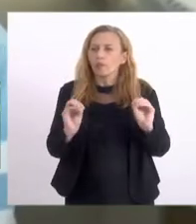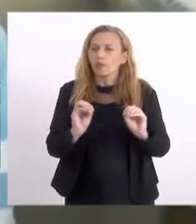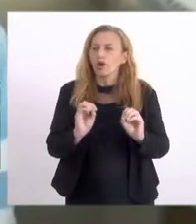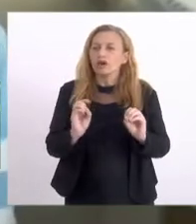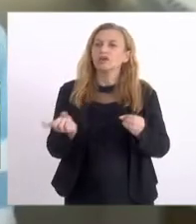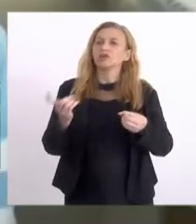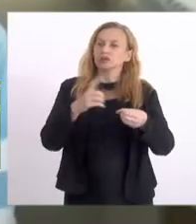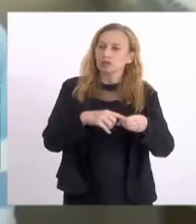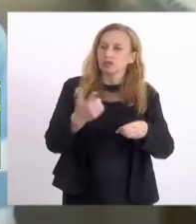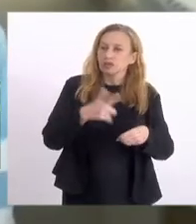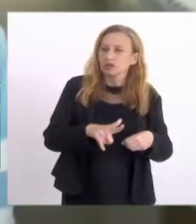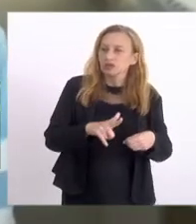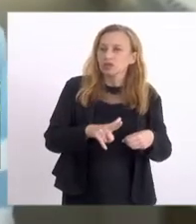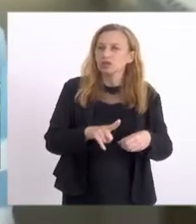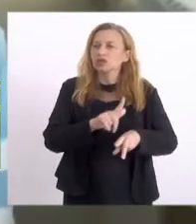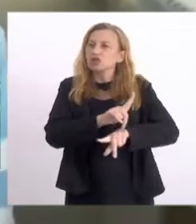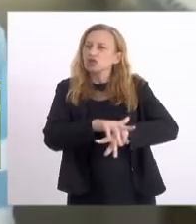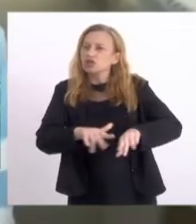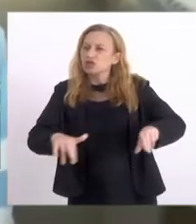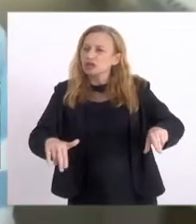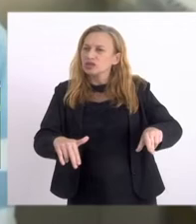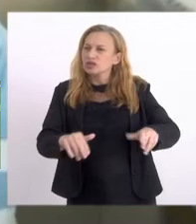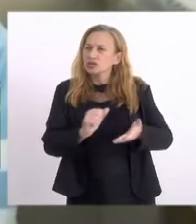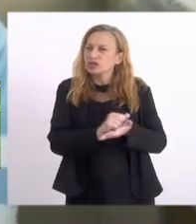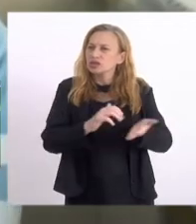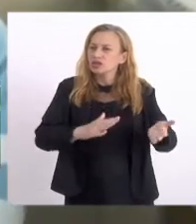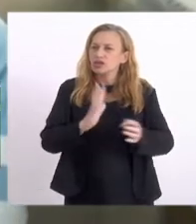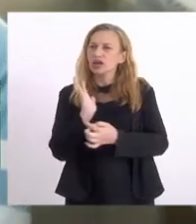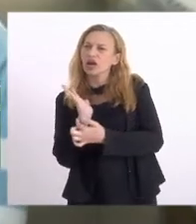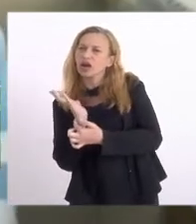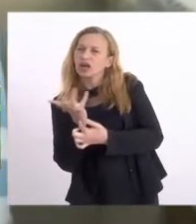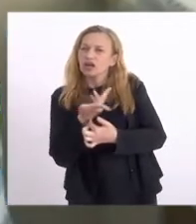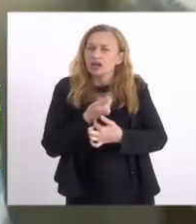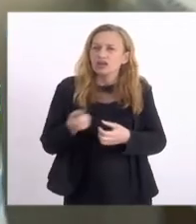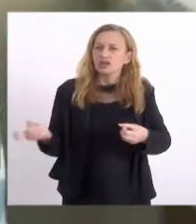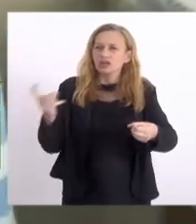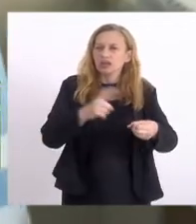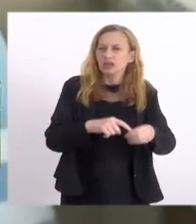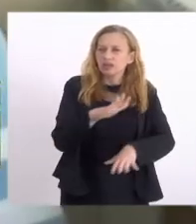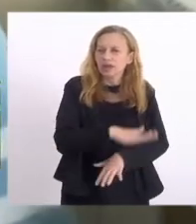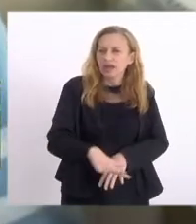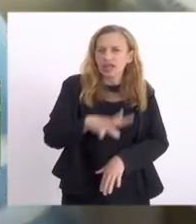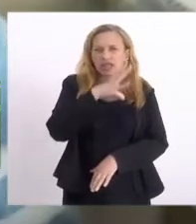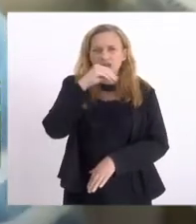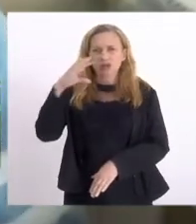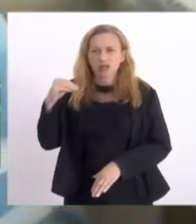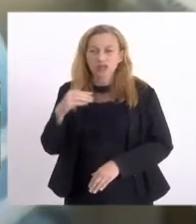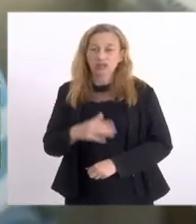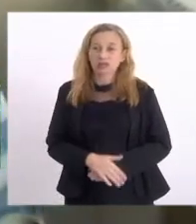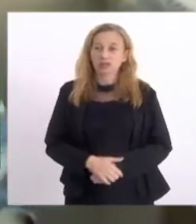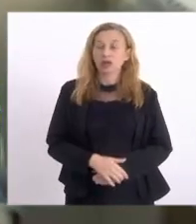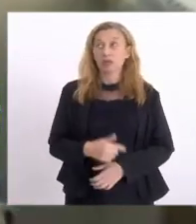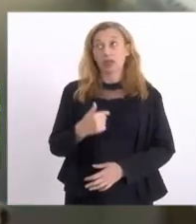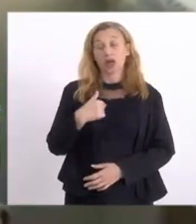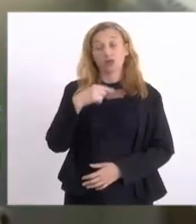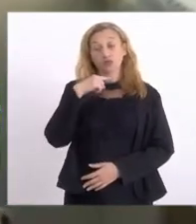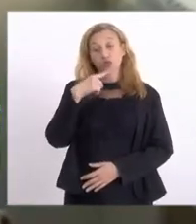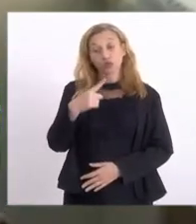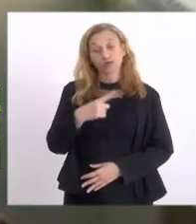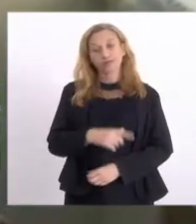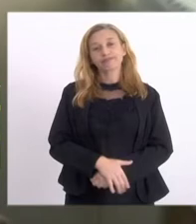em eventos de diversões públicas, representações artísticas voltadas para criança e adolescente. Eu fico aqui na minha